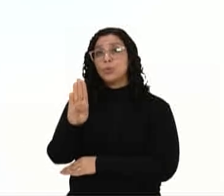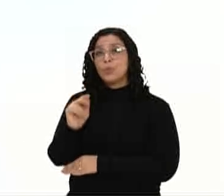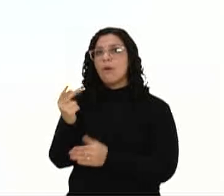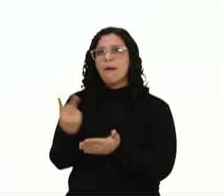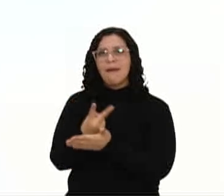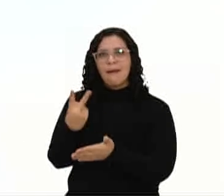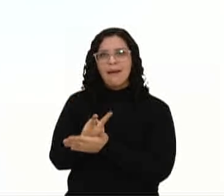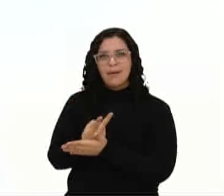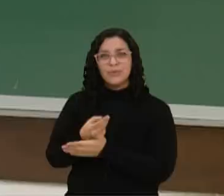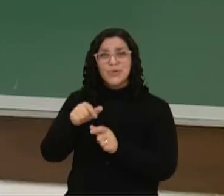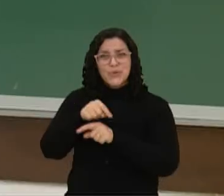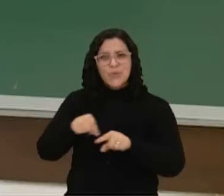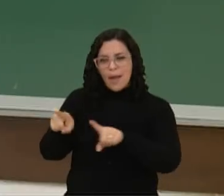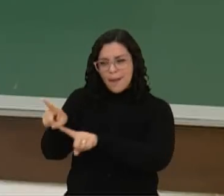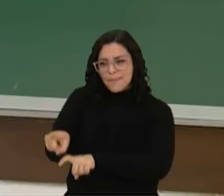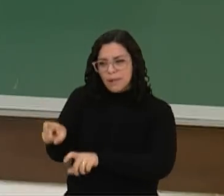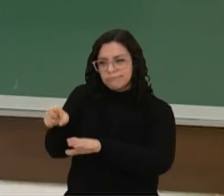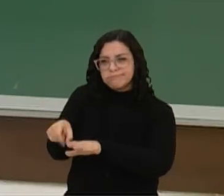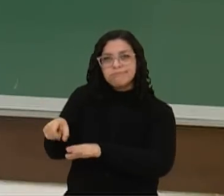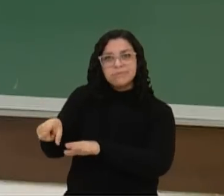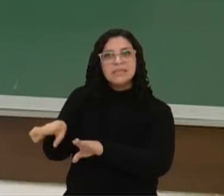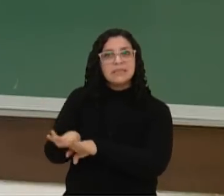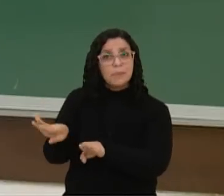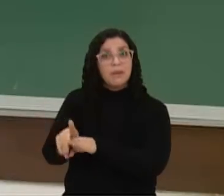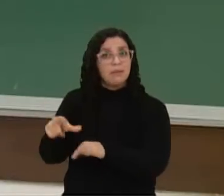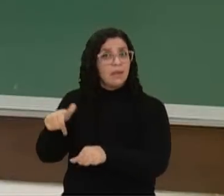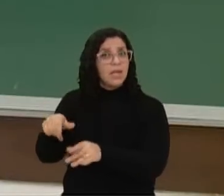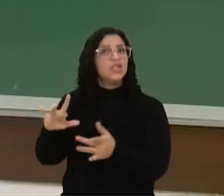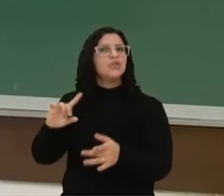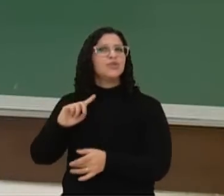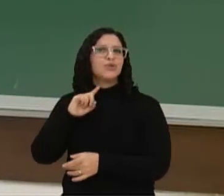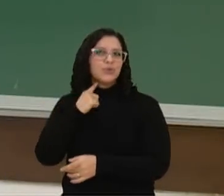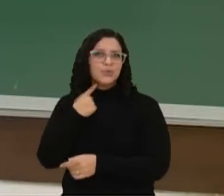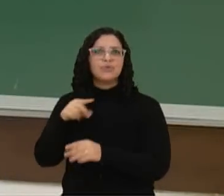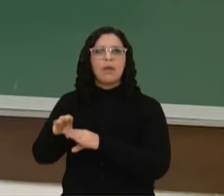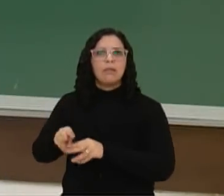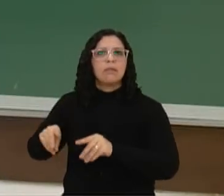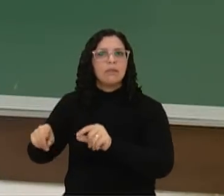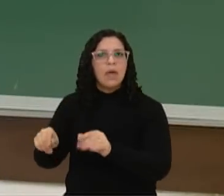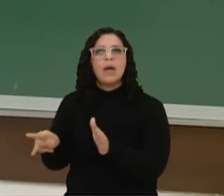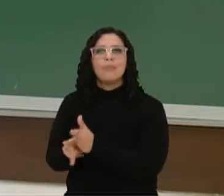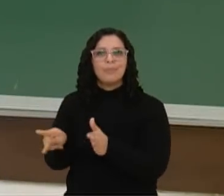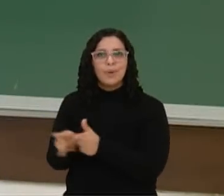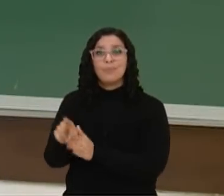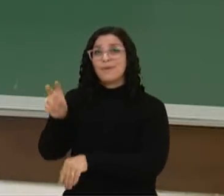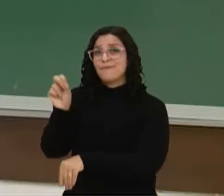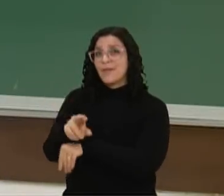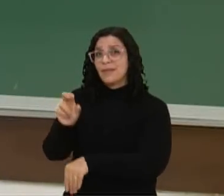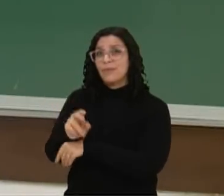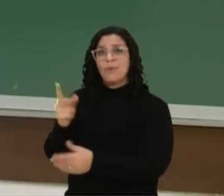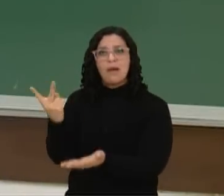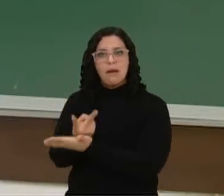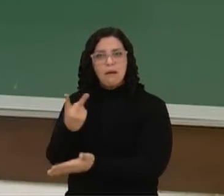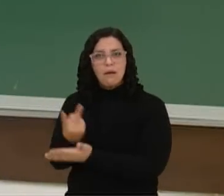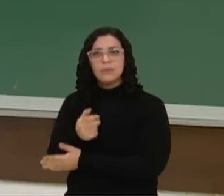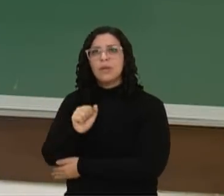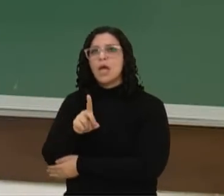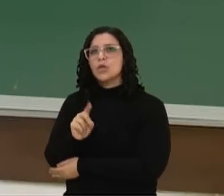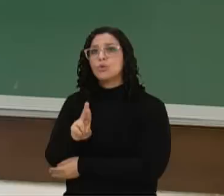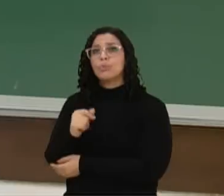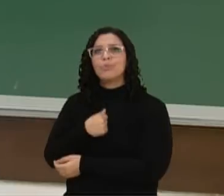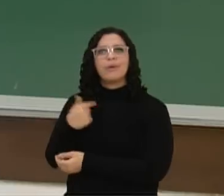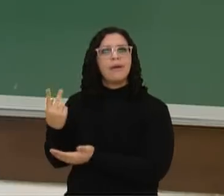nós também temos o problema da poluição do solo, né, da contaminação do solo, com o uso de agrotóxicos e de adubos de